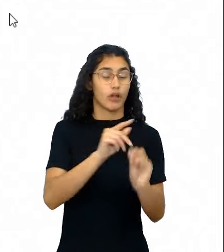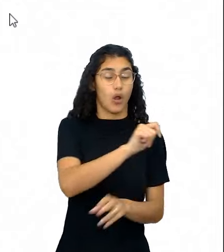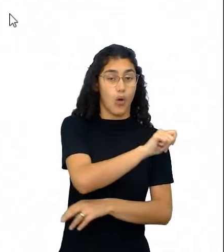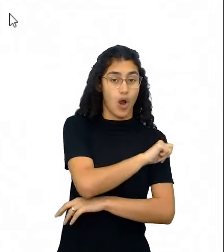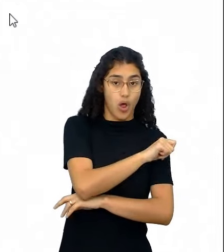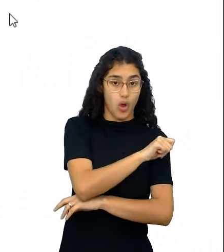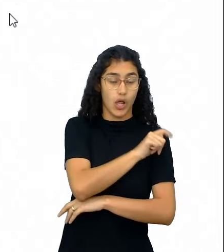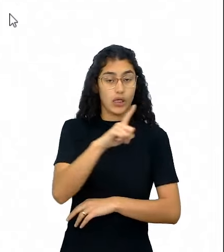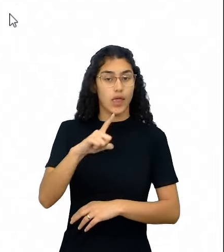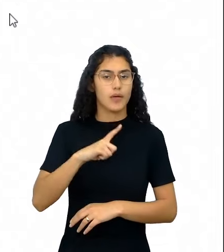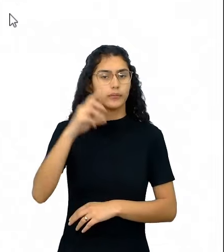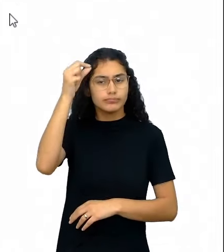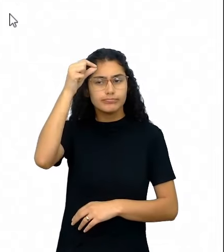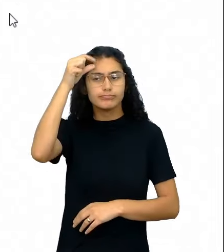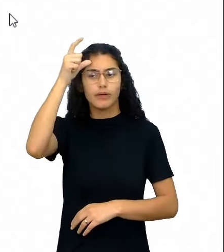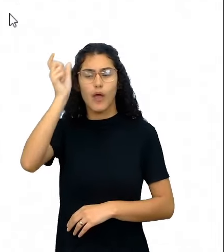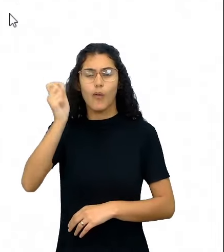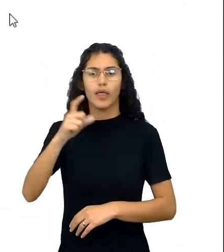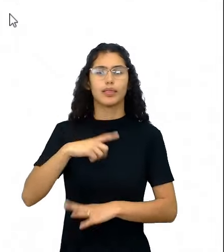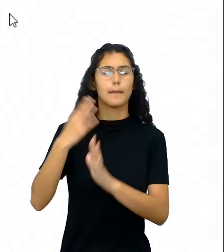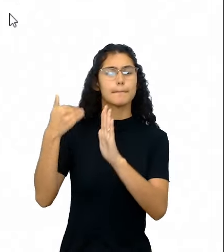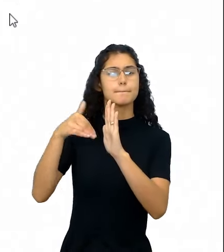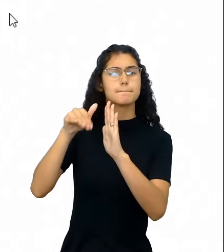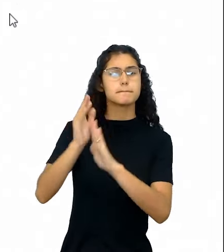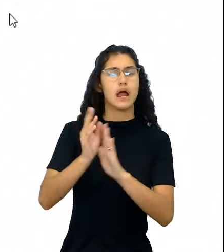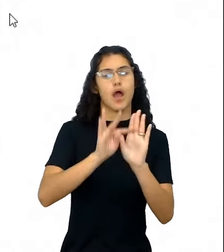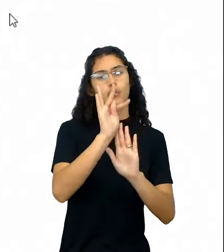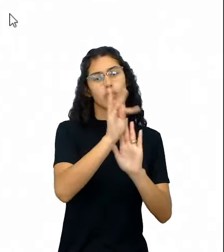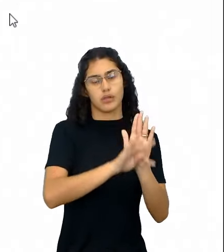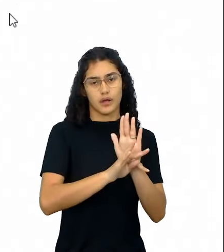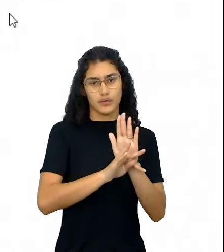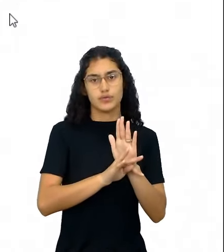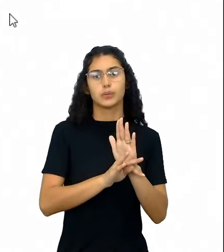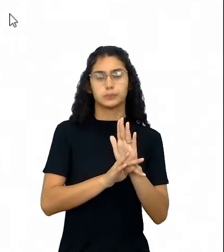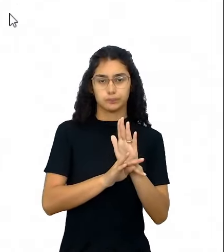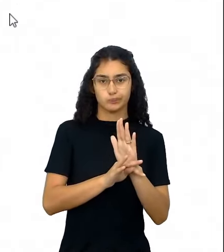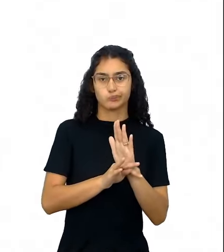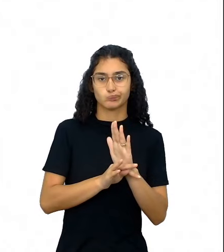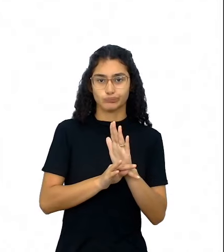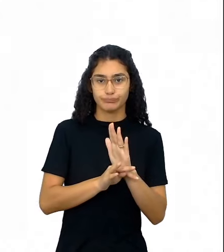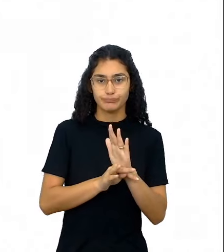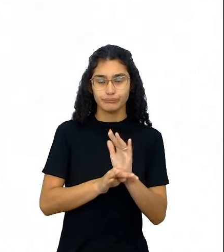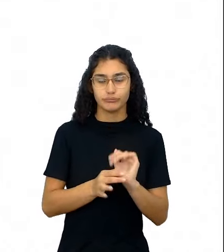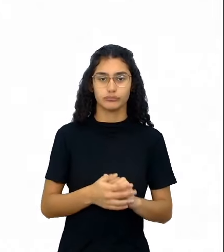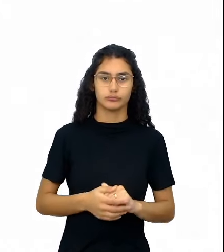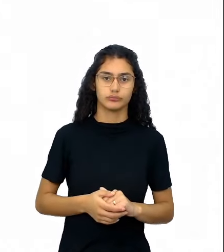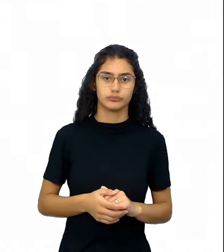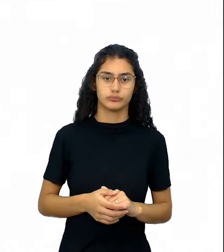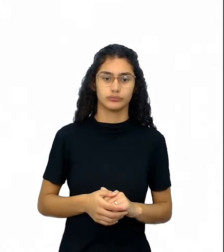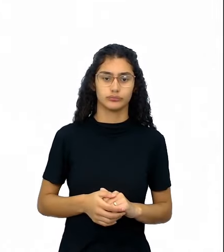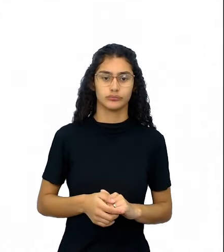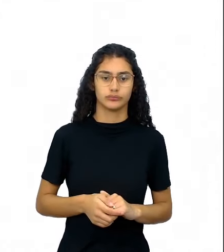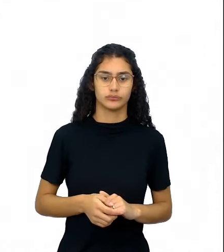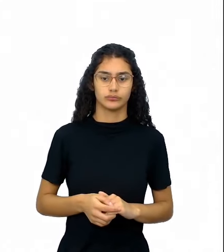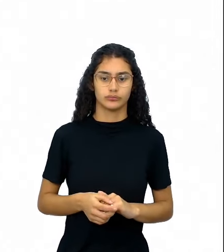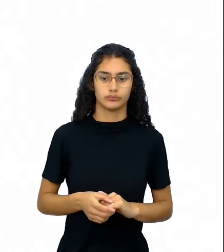a conhecer o que existe a mais nesse texto, ver além dentro do texto.